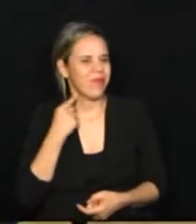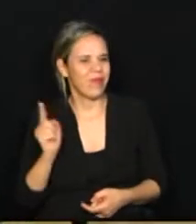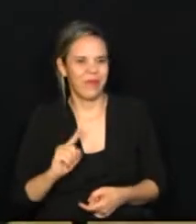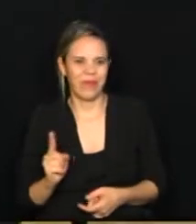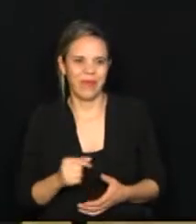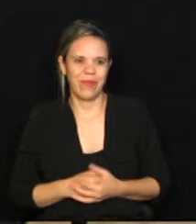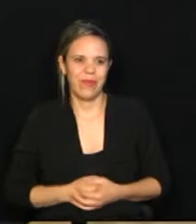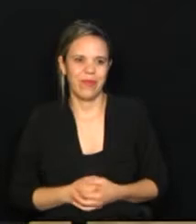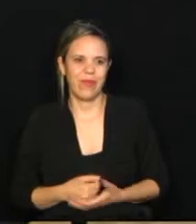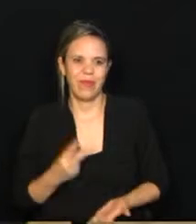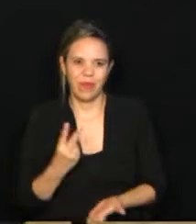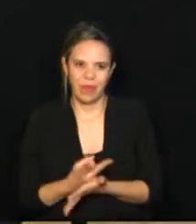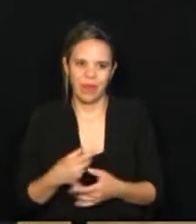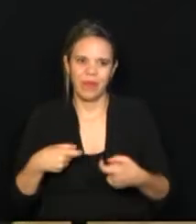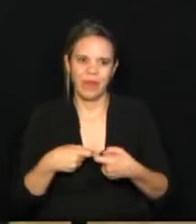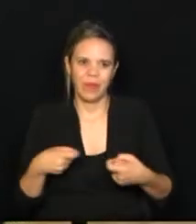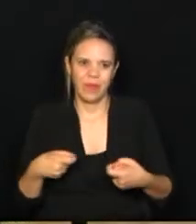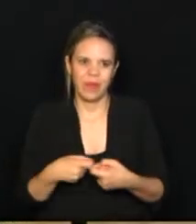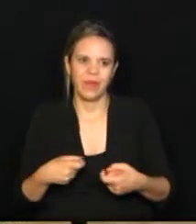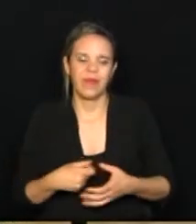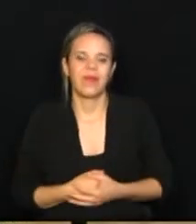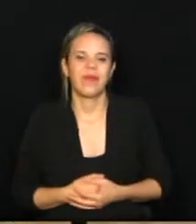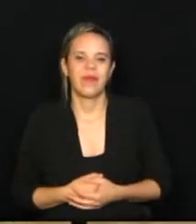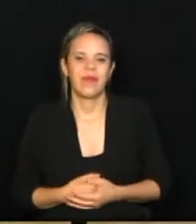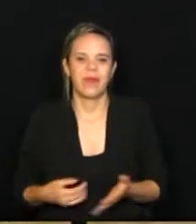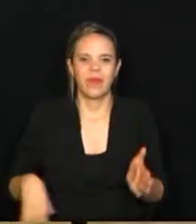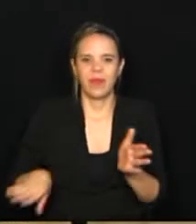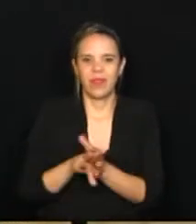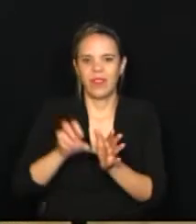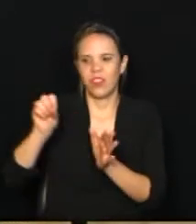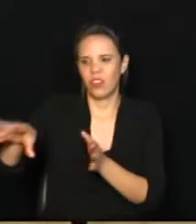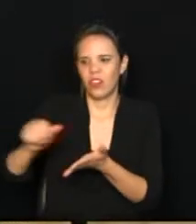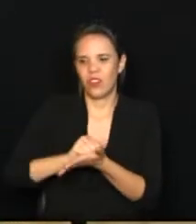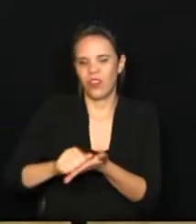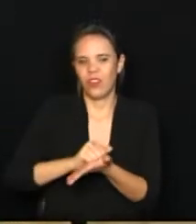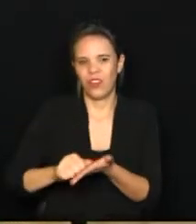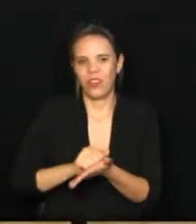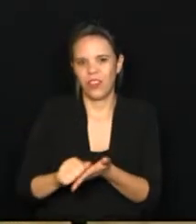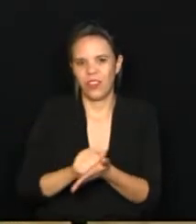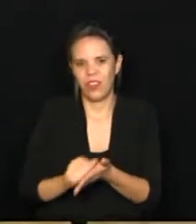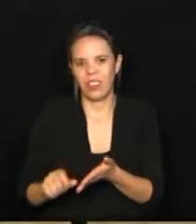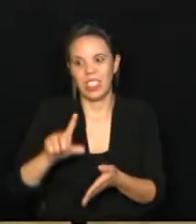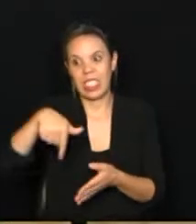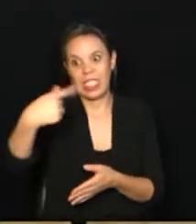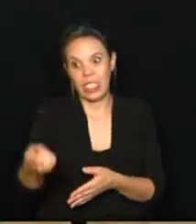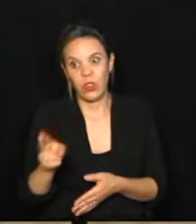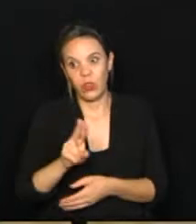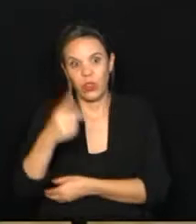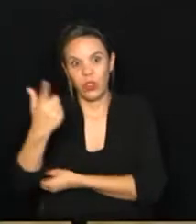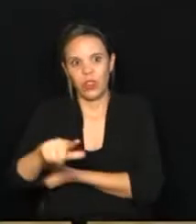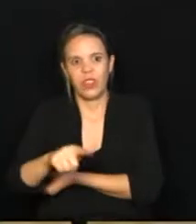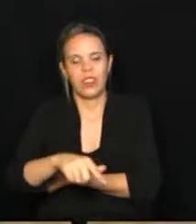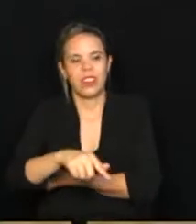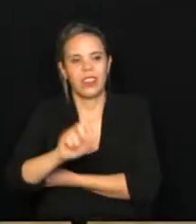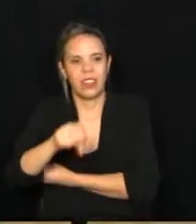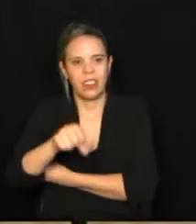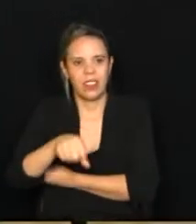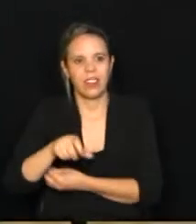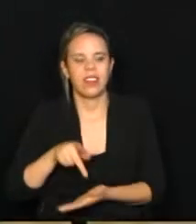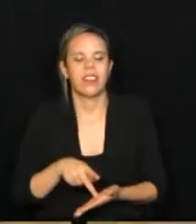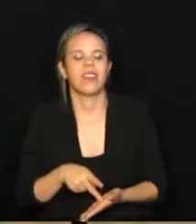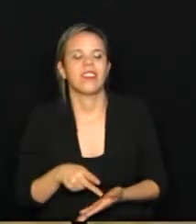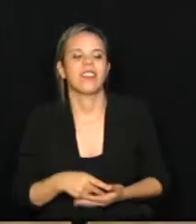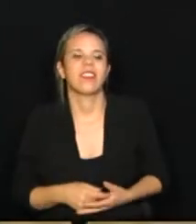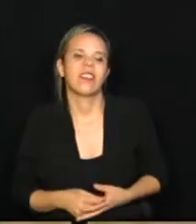Tá. Tem que ser a mesma meia. Então chegou, jogou e já põe para lavar, que vai ter que usar daqui a pouco de novo.